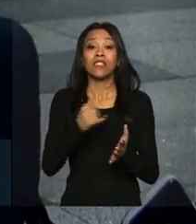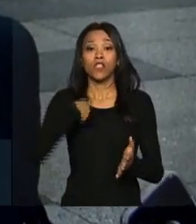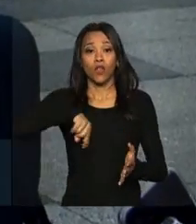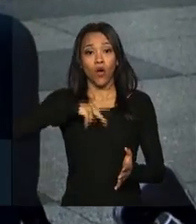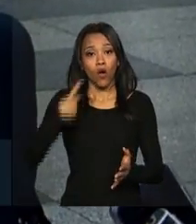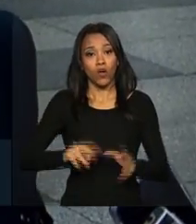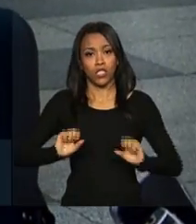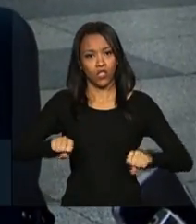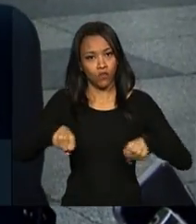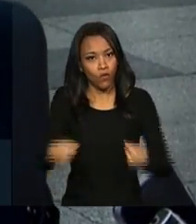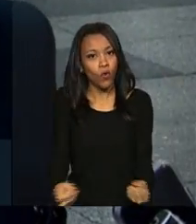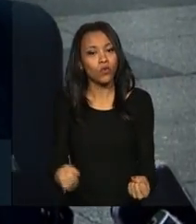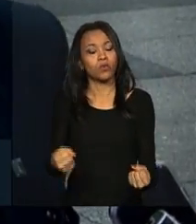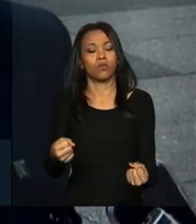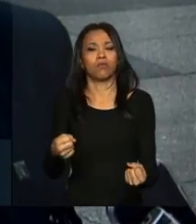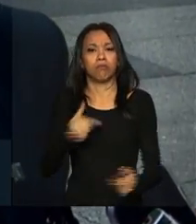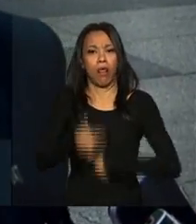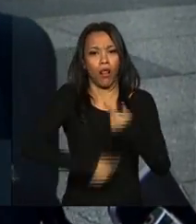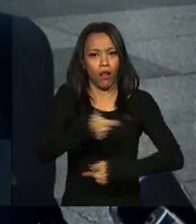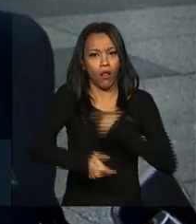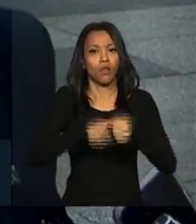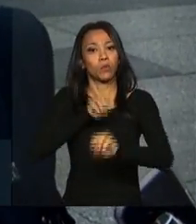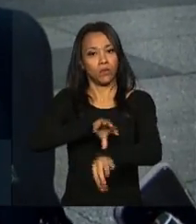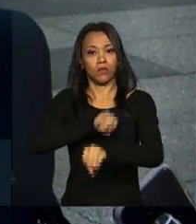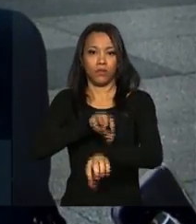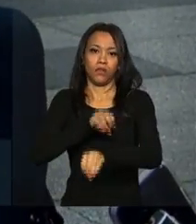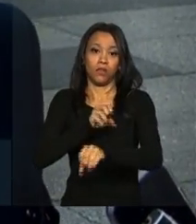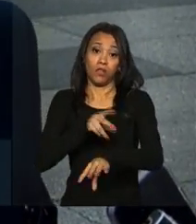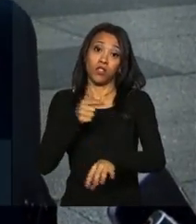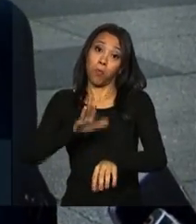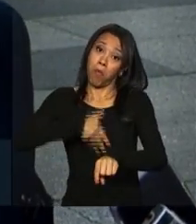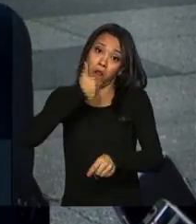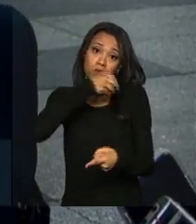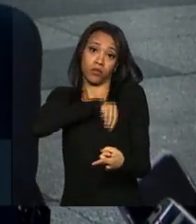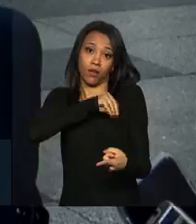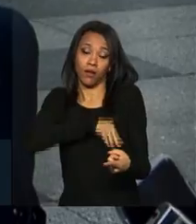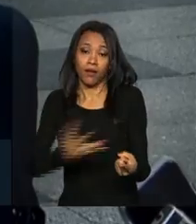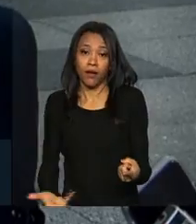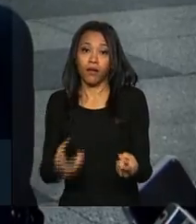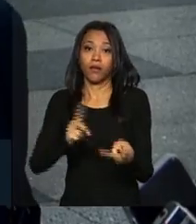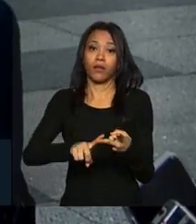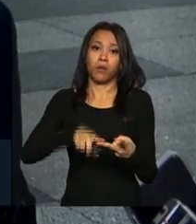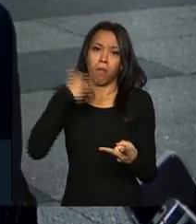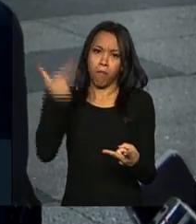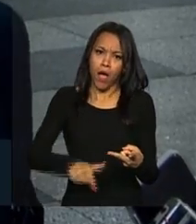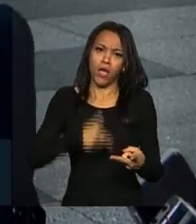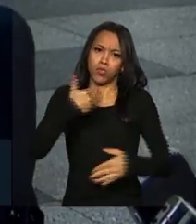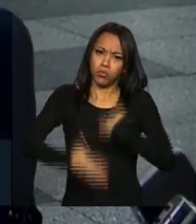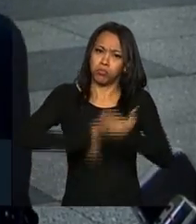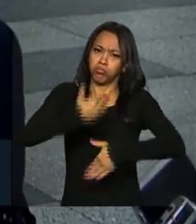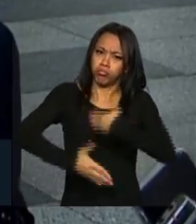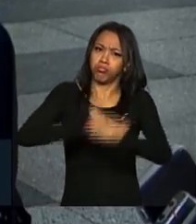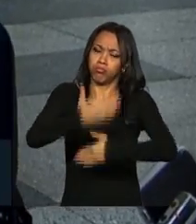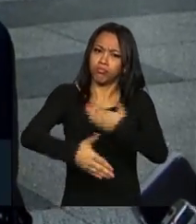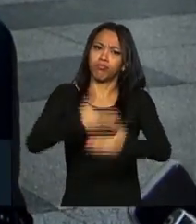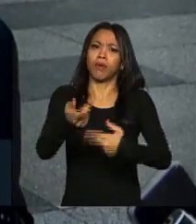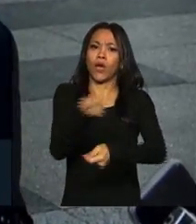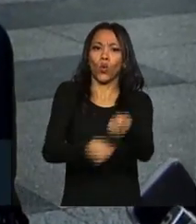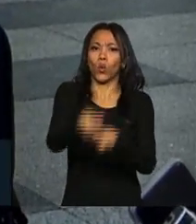grande em educação. E o futuro só pode ser construído melhores salários, mais produtividade, competitividade da economia,